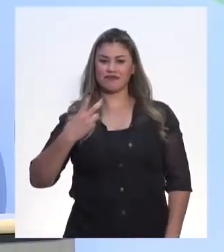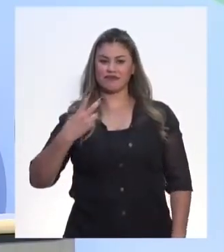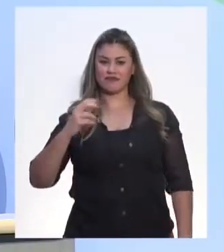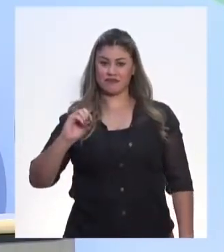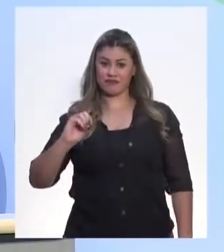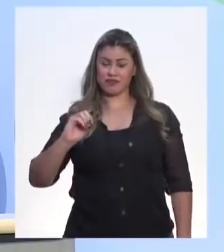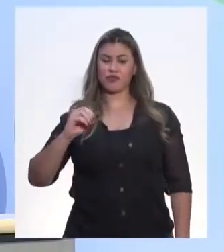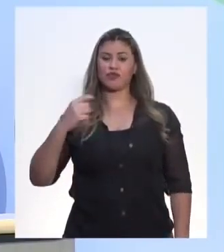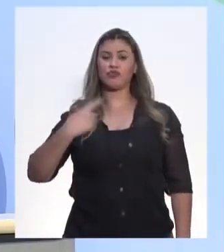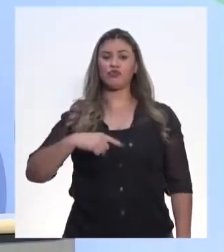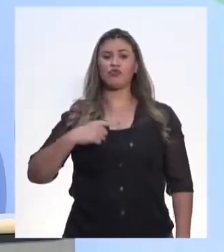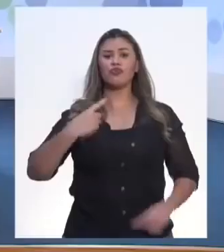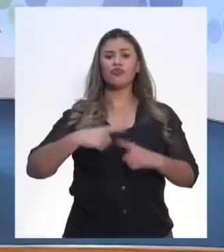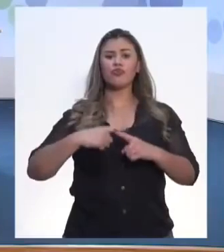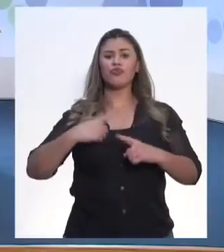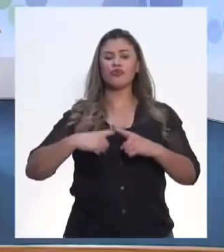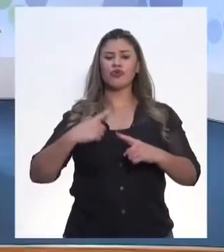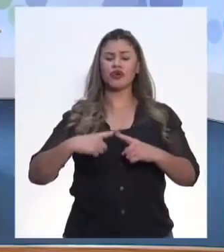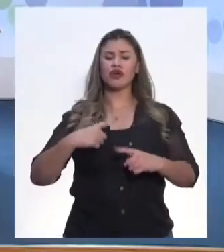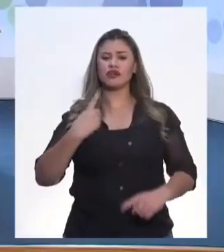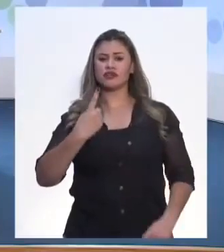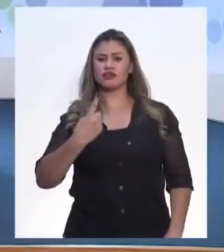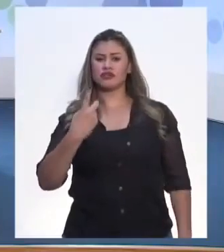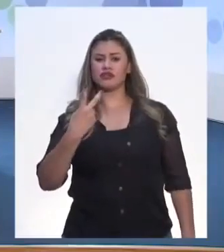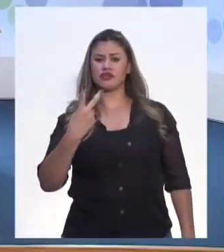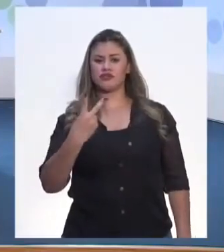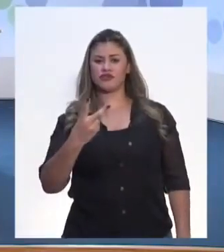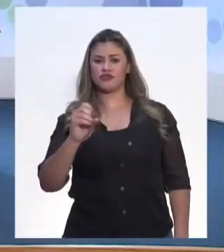quê? 120 mais 60,